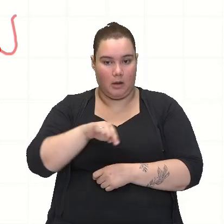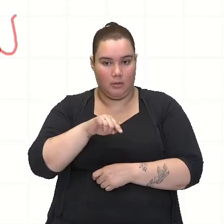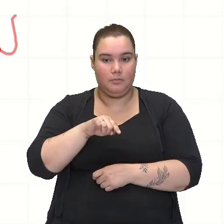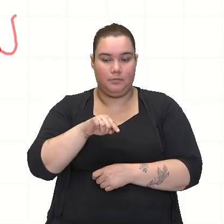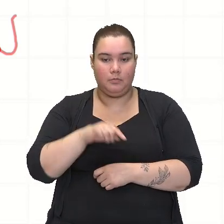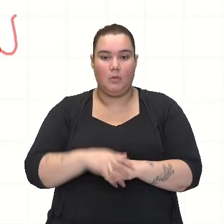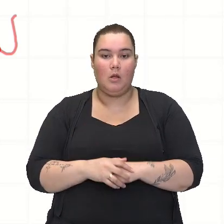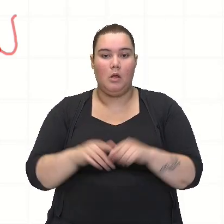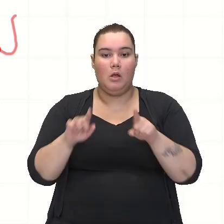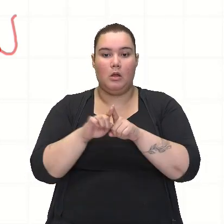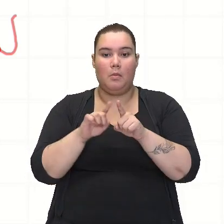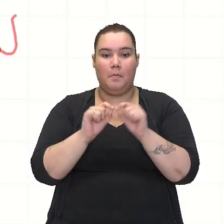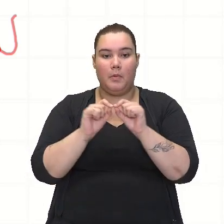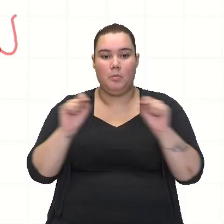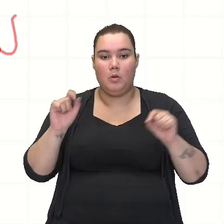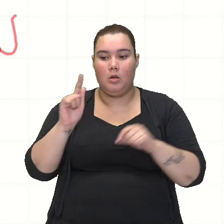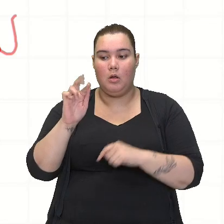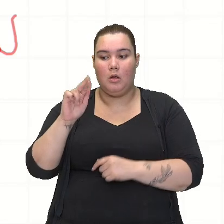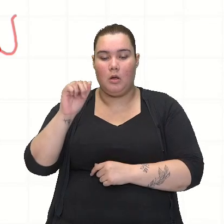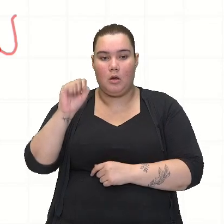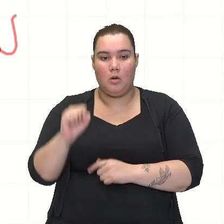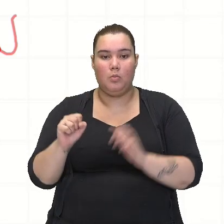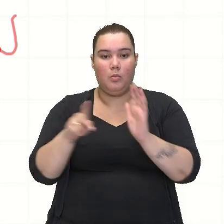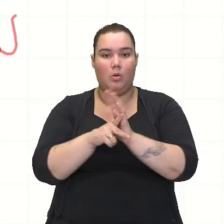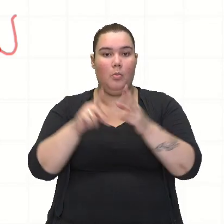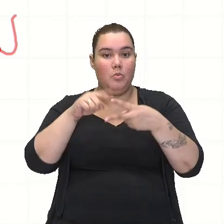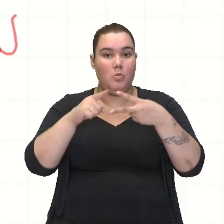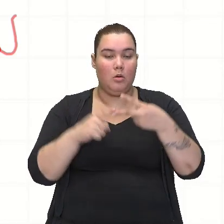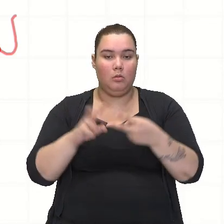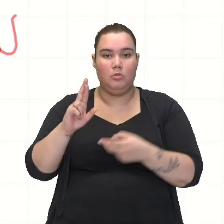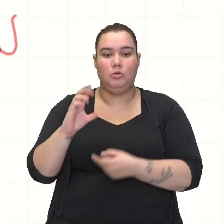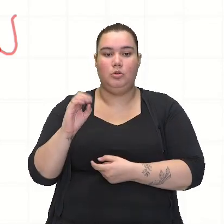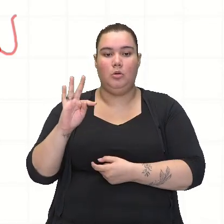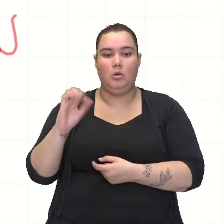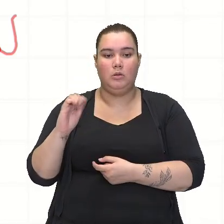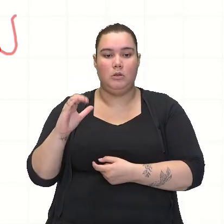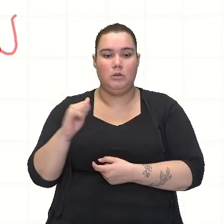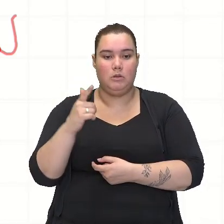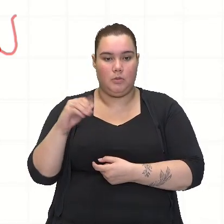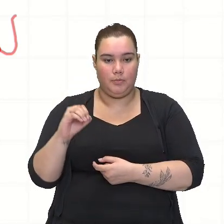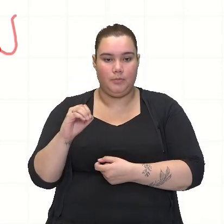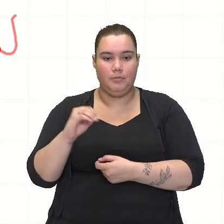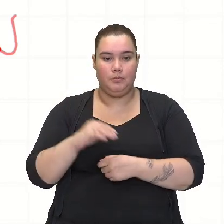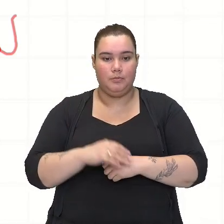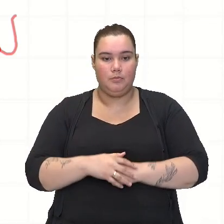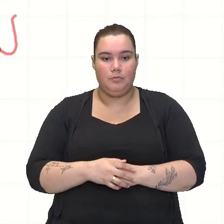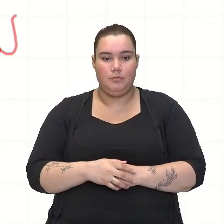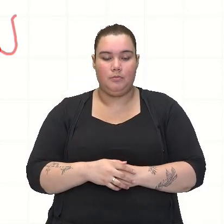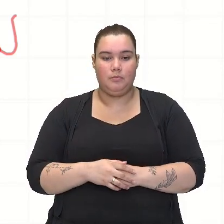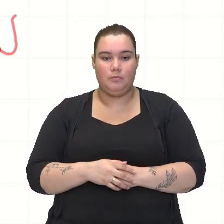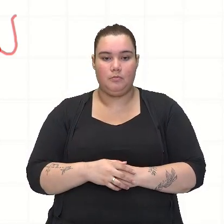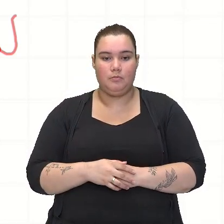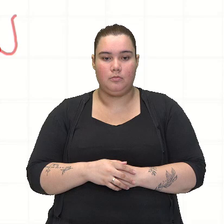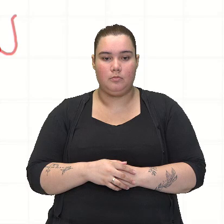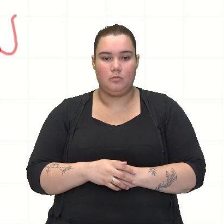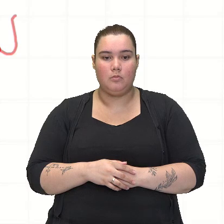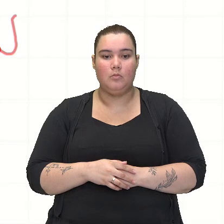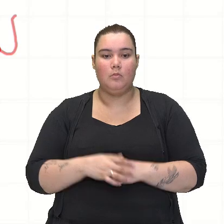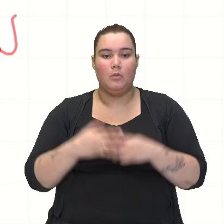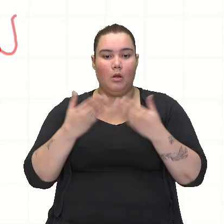em graus do ângulo de rotação. Então, ó, uma outra coisa que eu tenho que estar atento é a questão